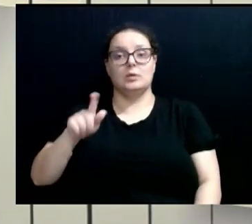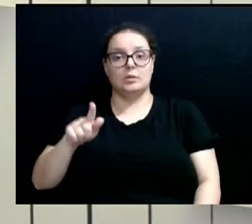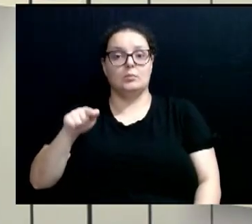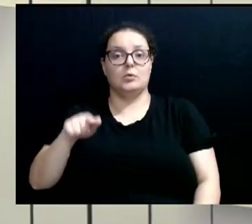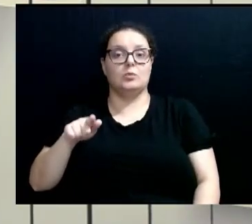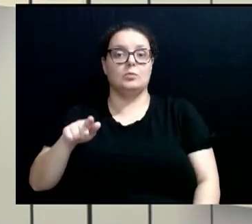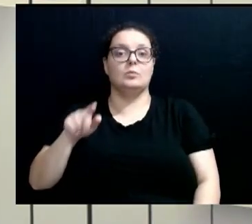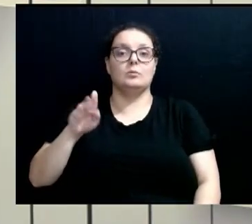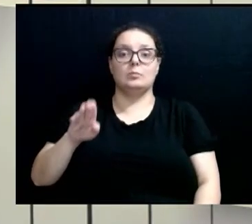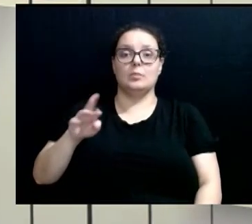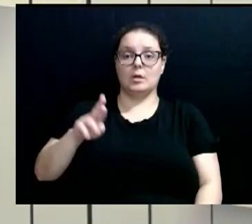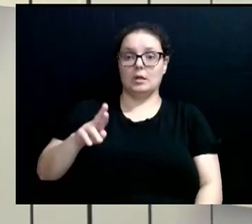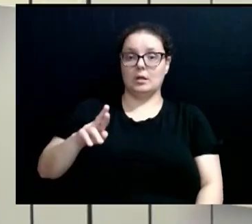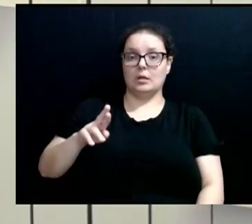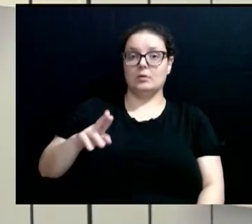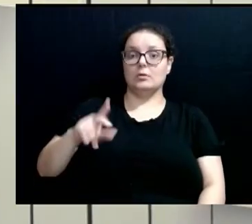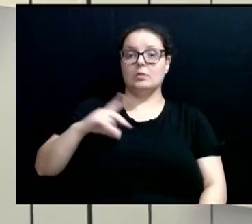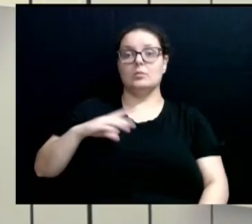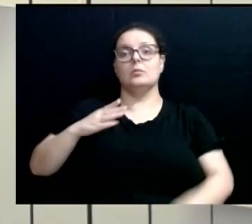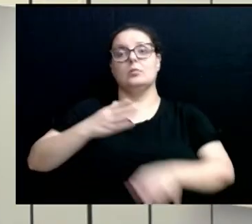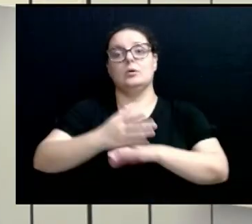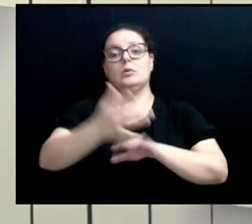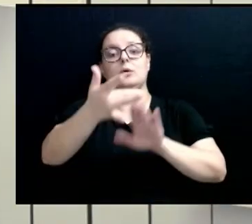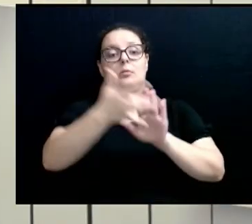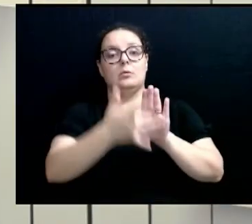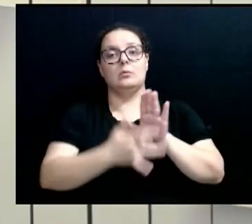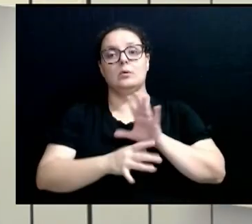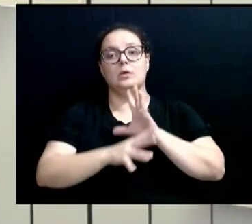campinas.sp.leg.br. Você tem acesso à pauta completa e